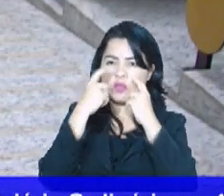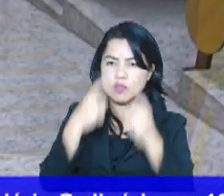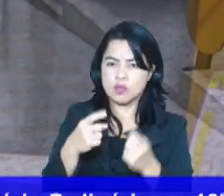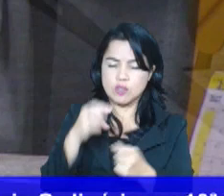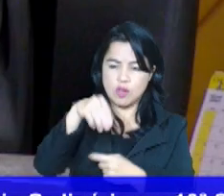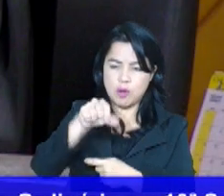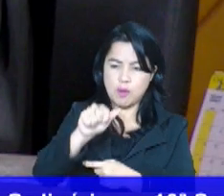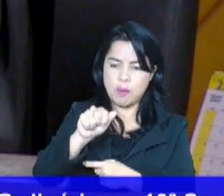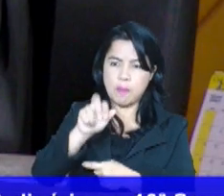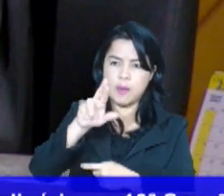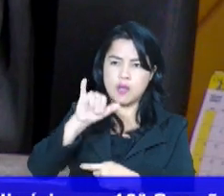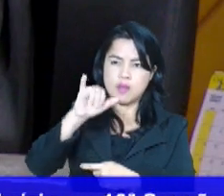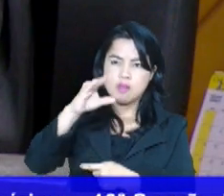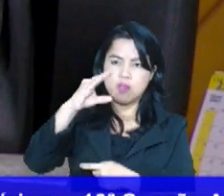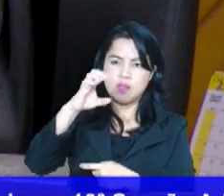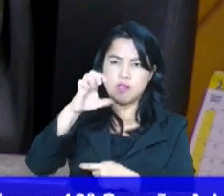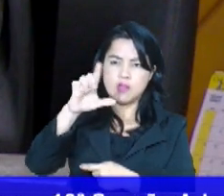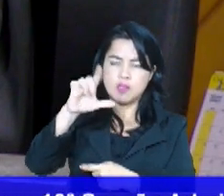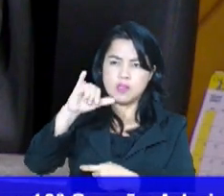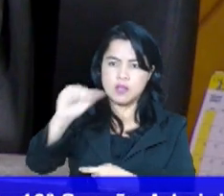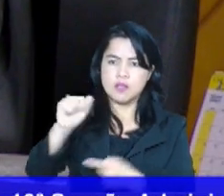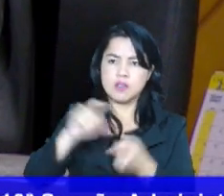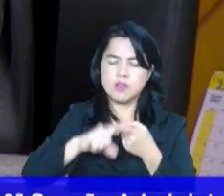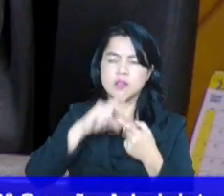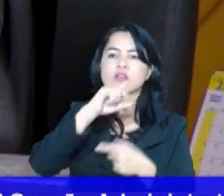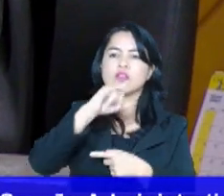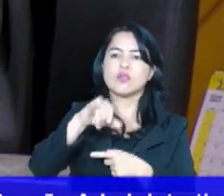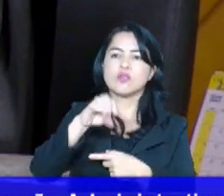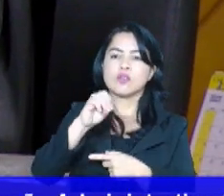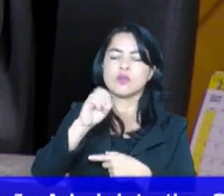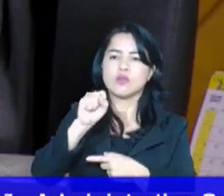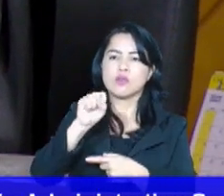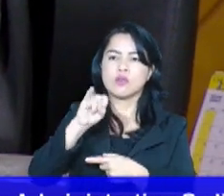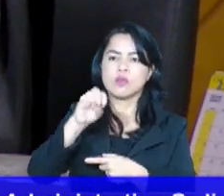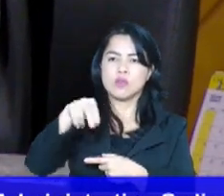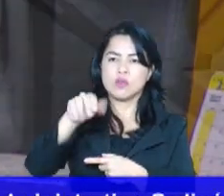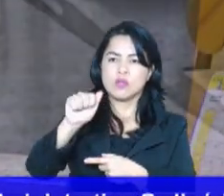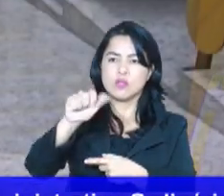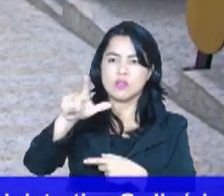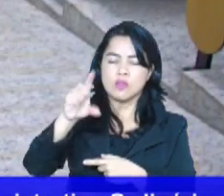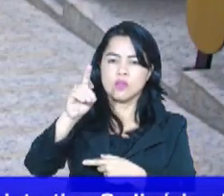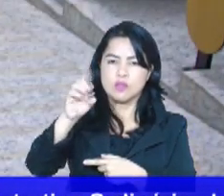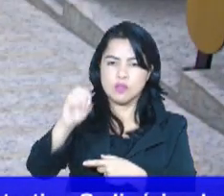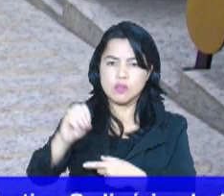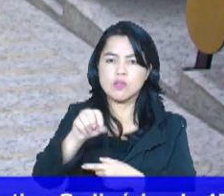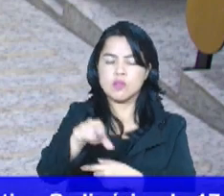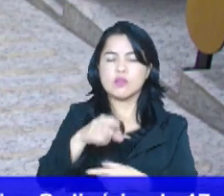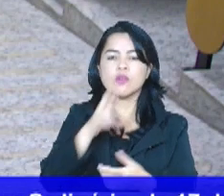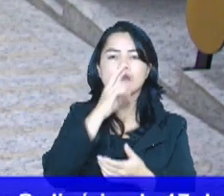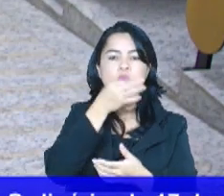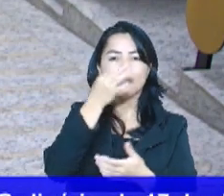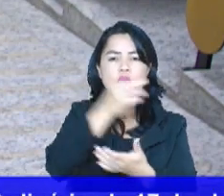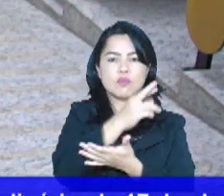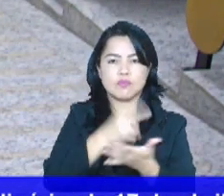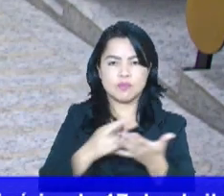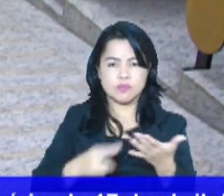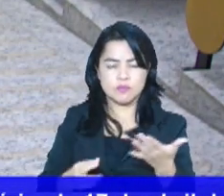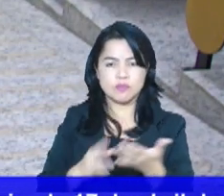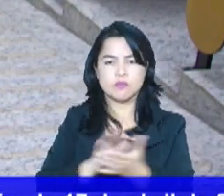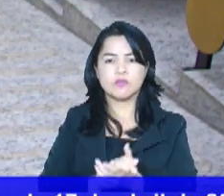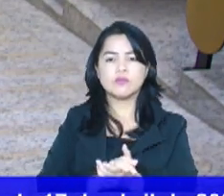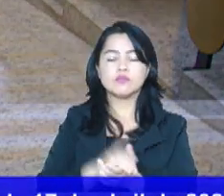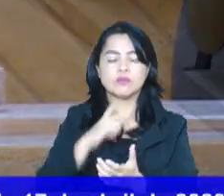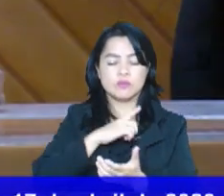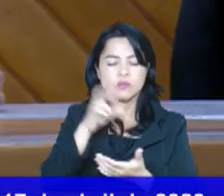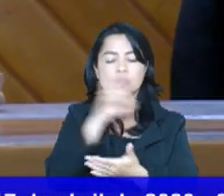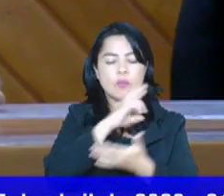Mari Célia Vaz Cruz e Josinaldo Barros Bezerra. A ilustre relatora com a palavra. Cuidam-se os